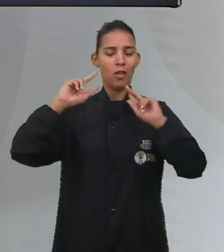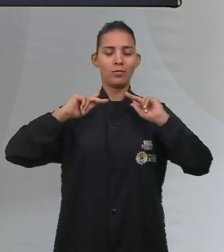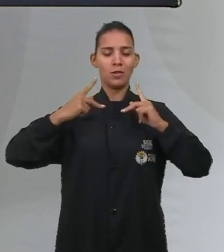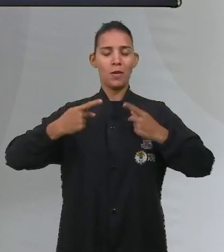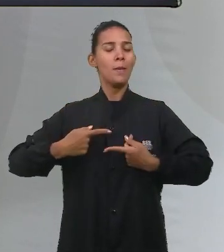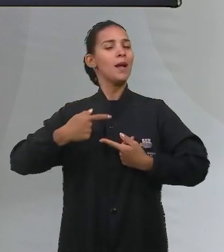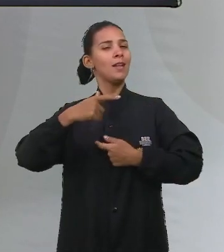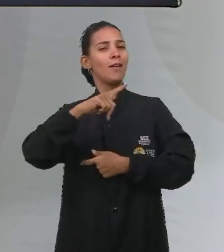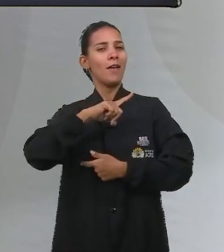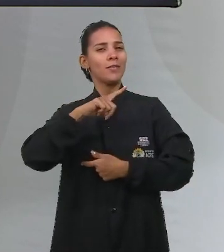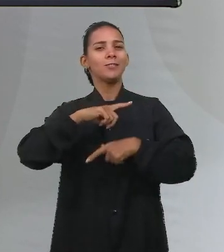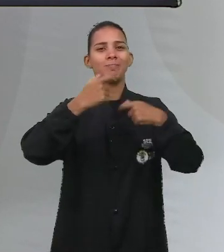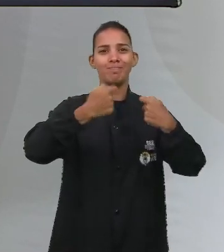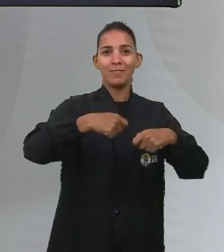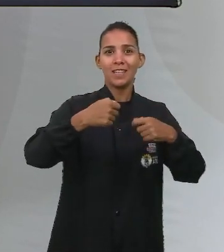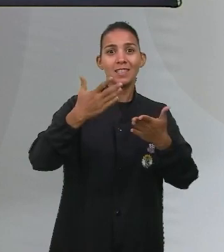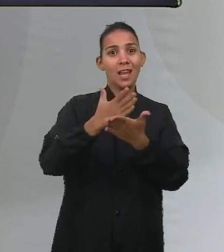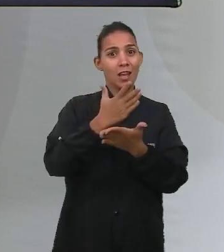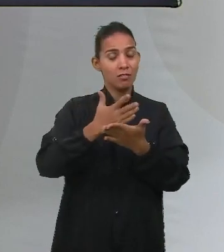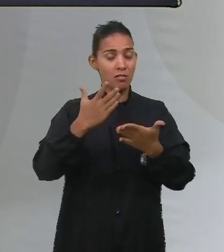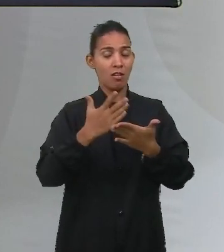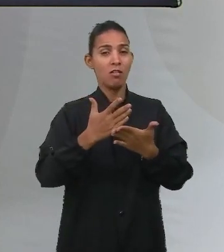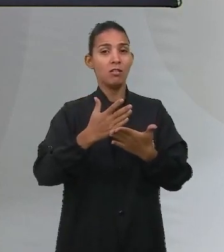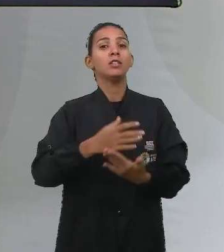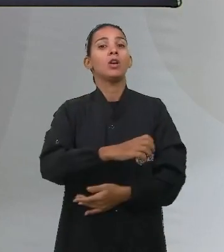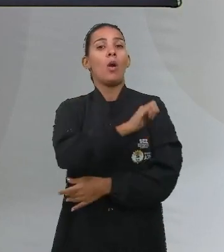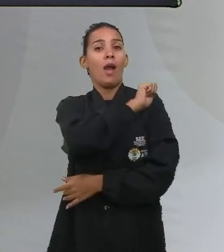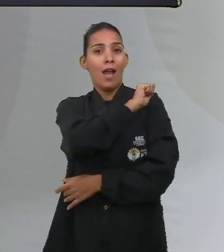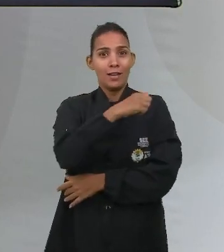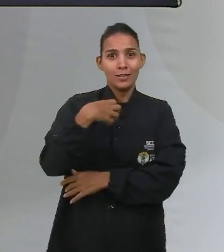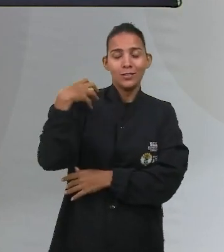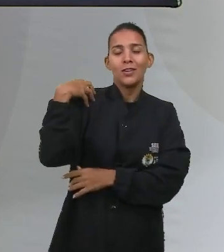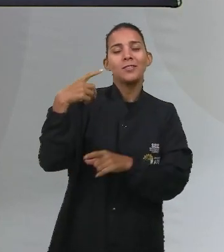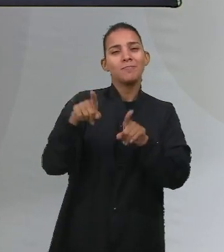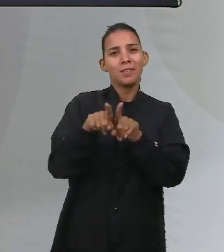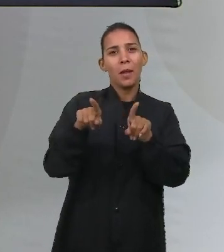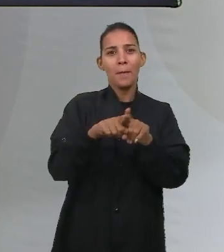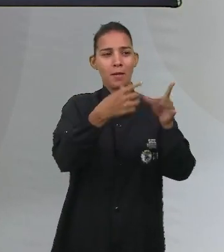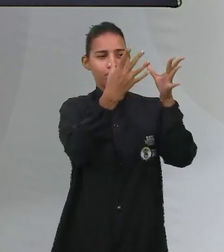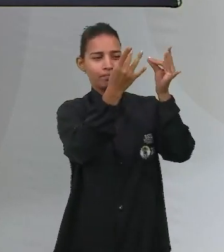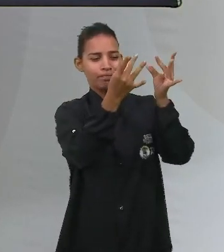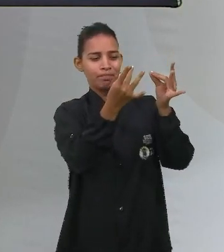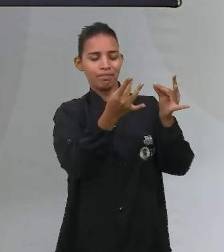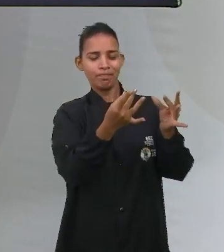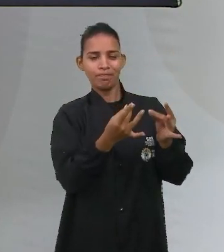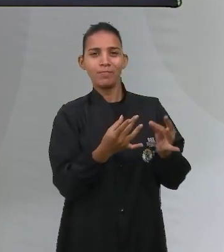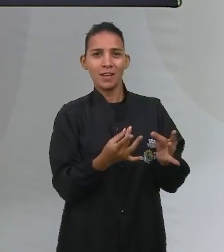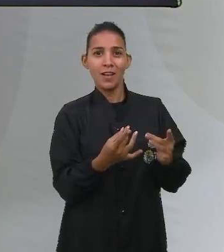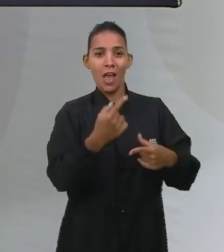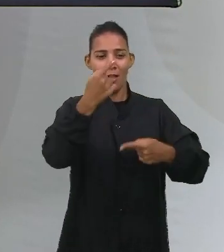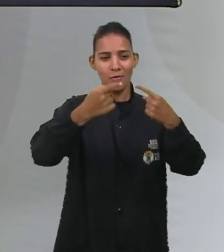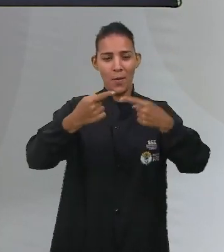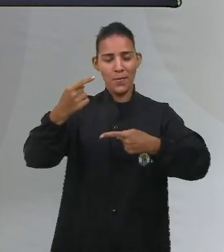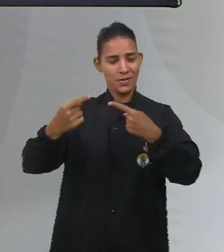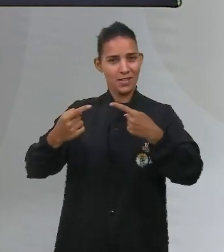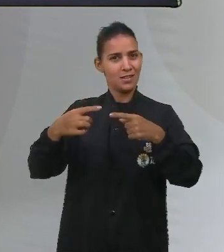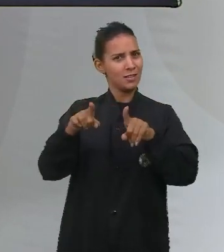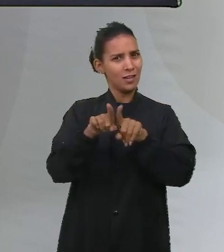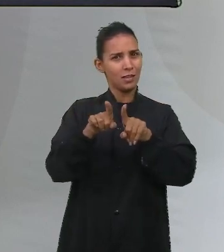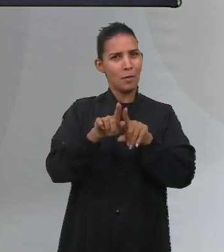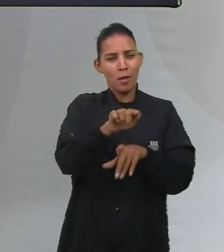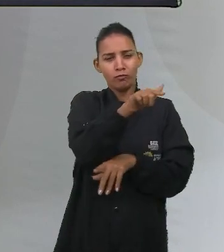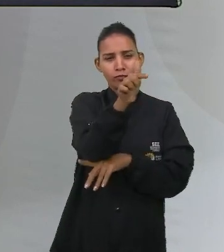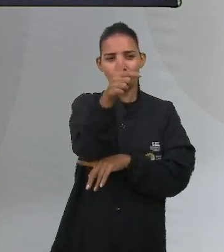Aristóteles escreveu na obra A Política, e precisa suprir essas necessidades. Consequentemente, há